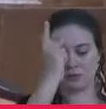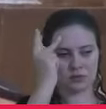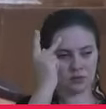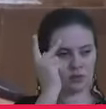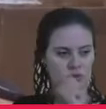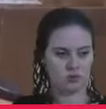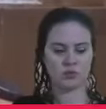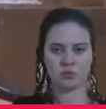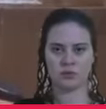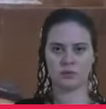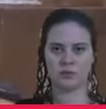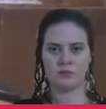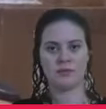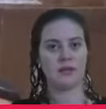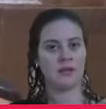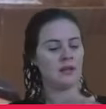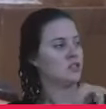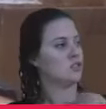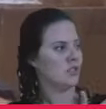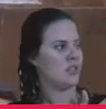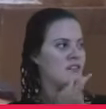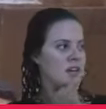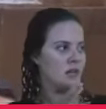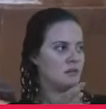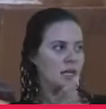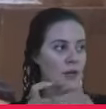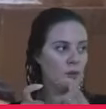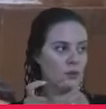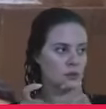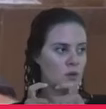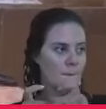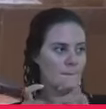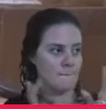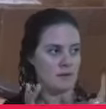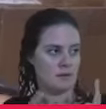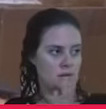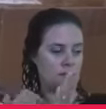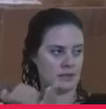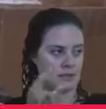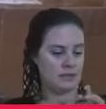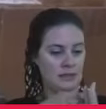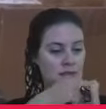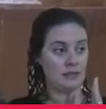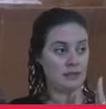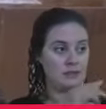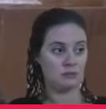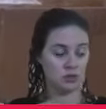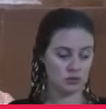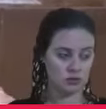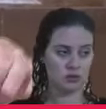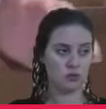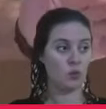ministro Costa assim geral vamos fazer uma reunião mais privada onde participa uns três ministros o senhor e o comandante Militar do